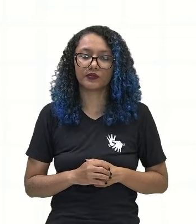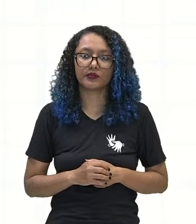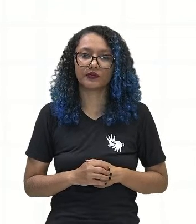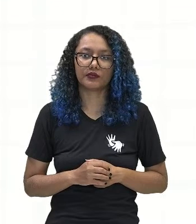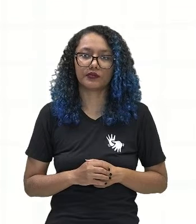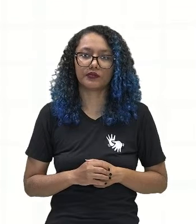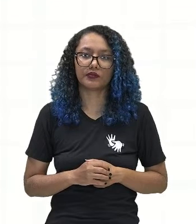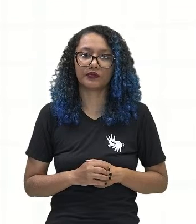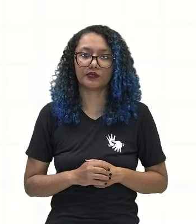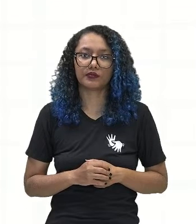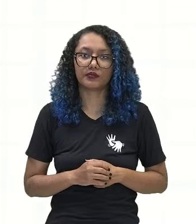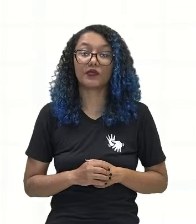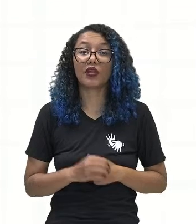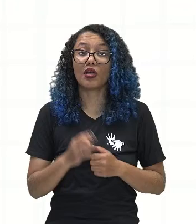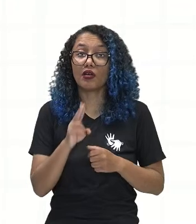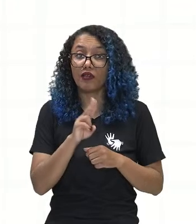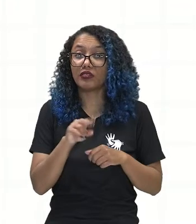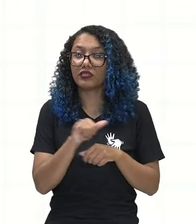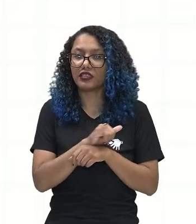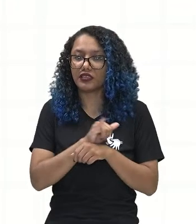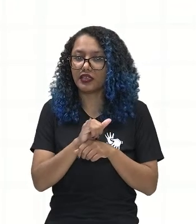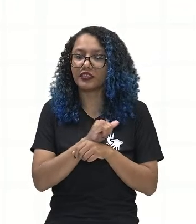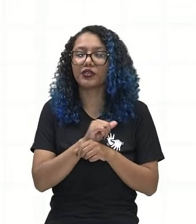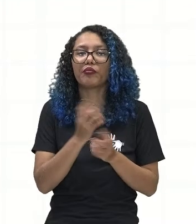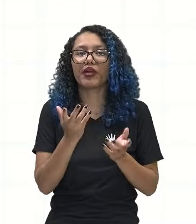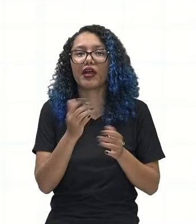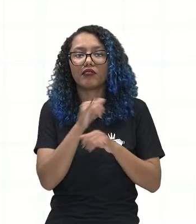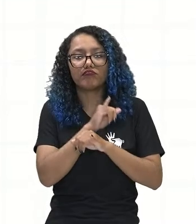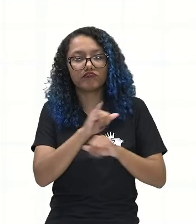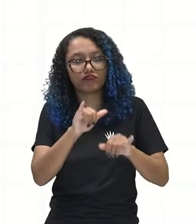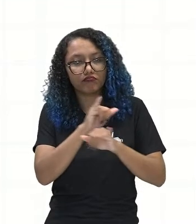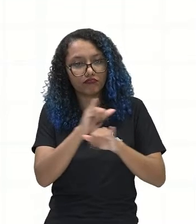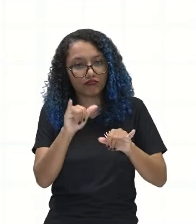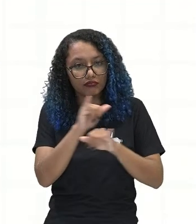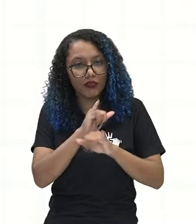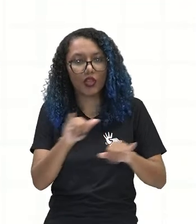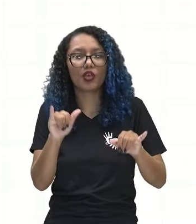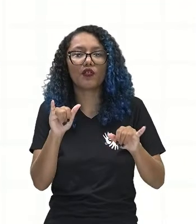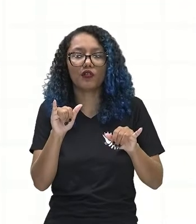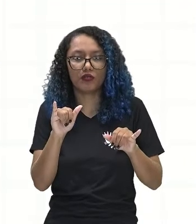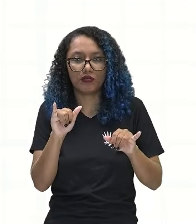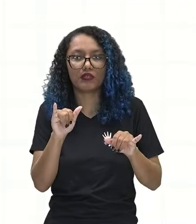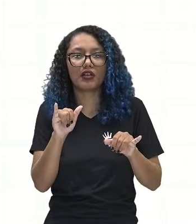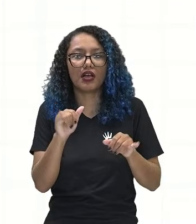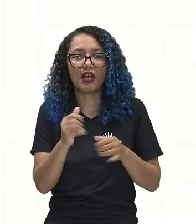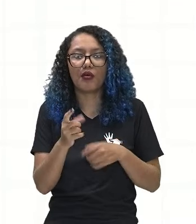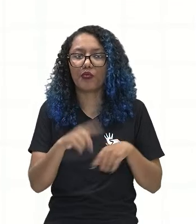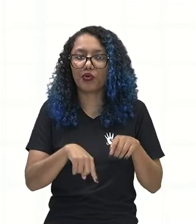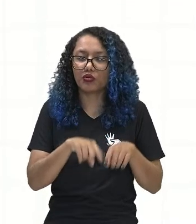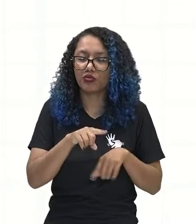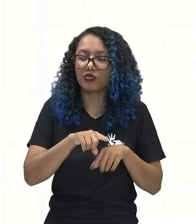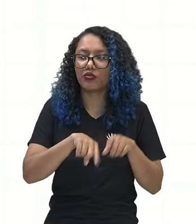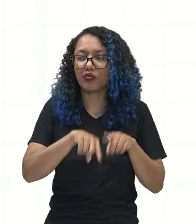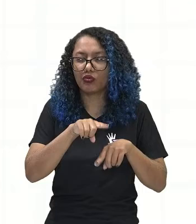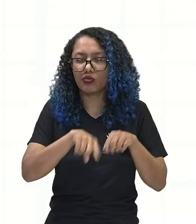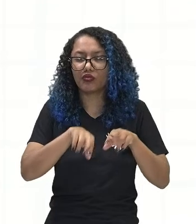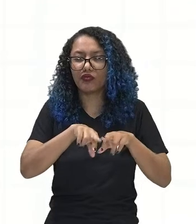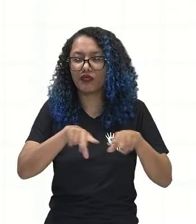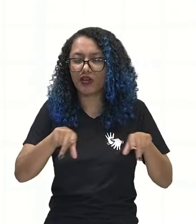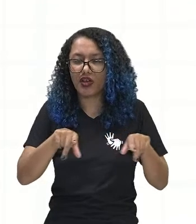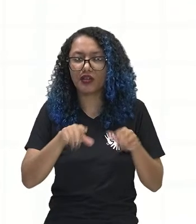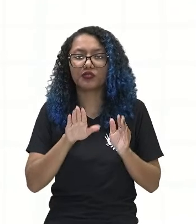para exatamente promover esses produtos, esses serviços e ideias, sendo formatado para convencer,